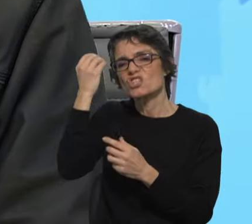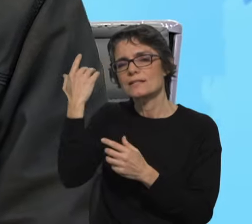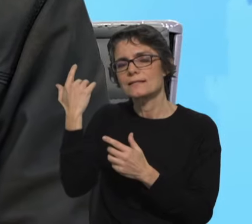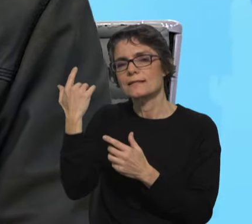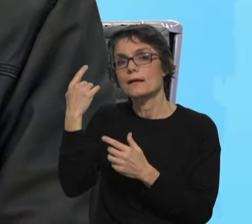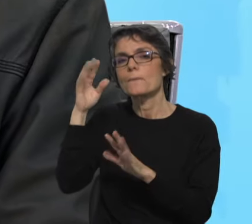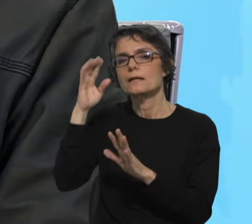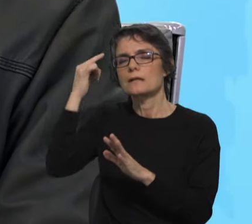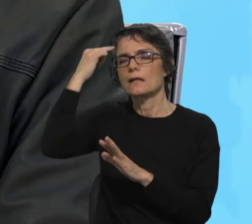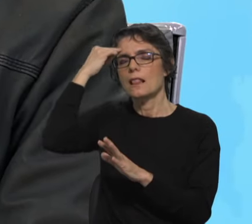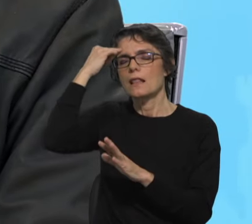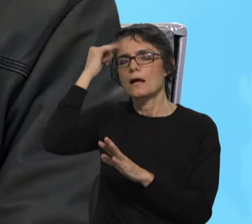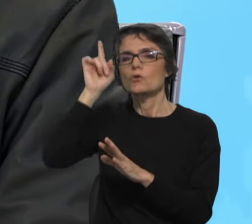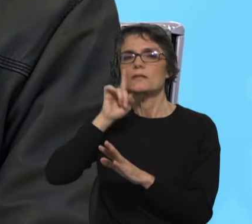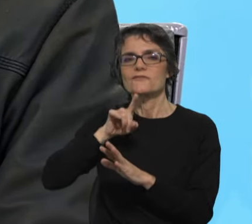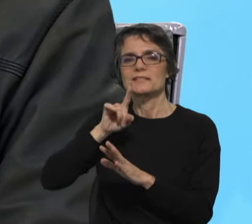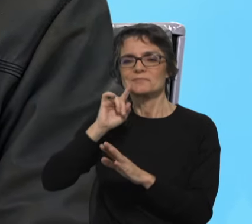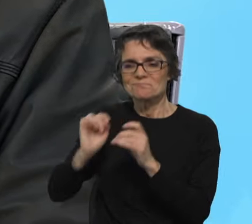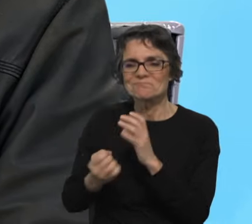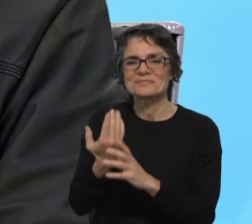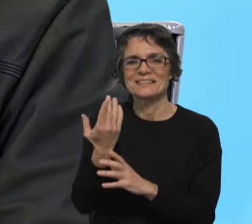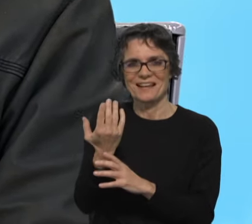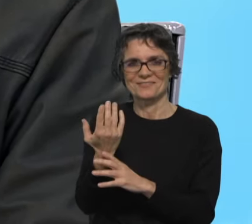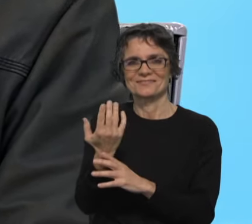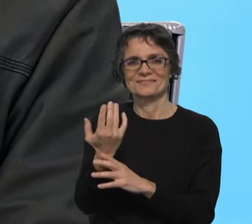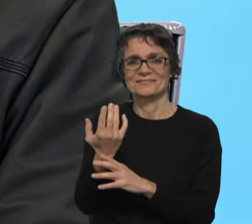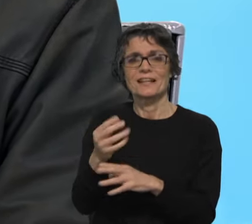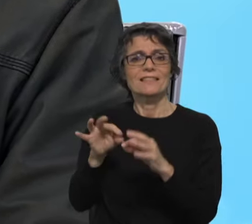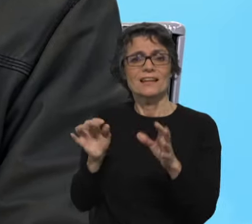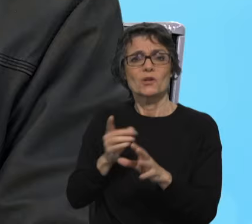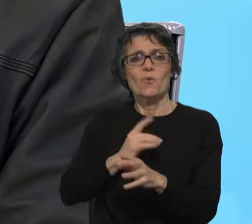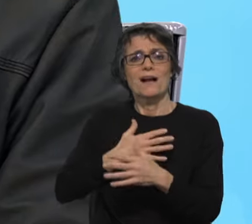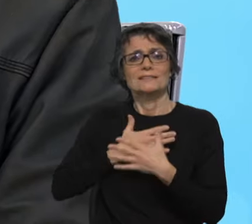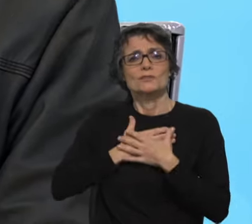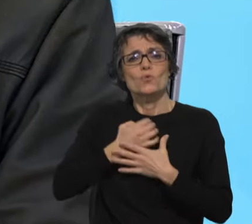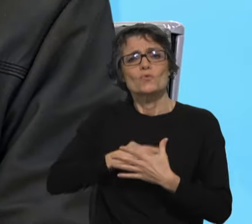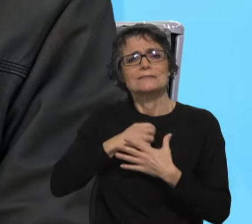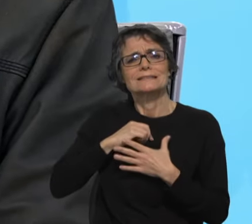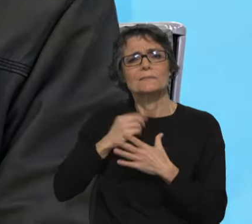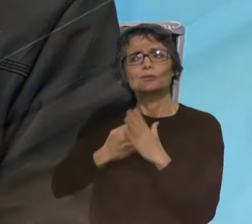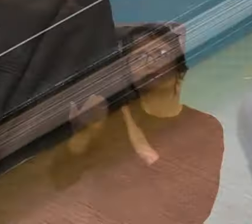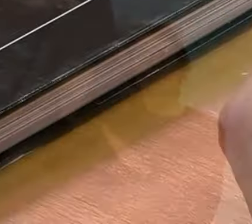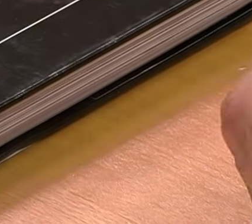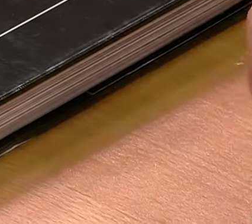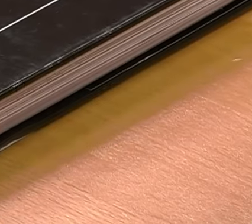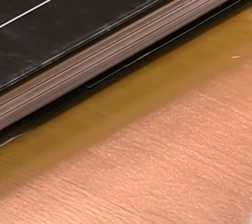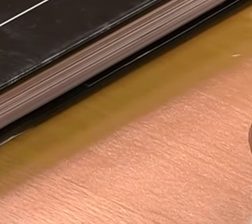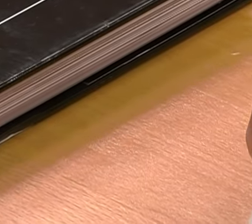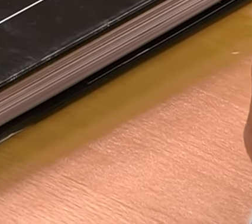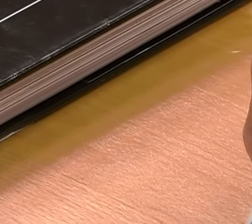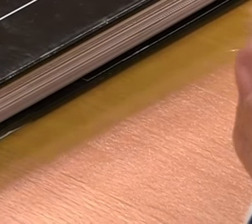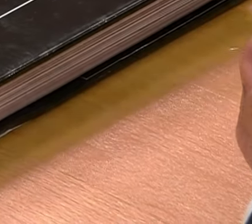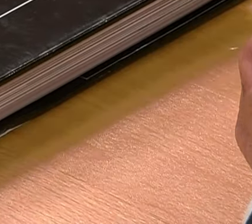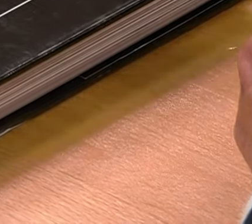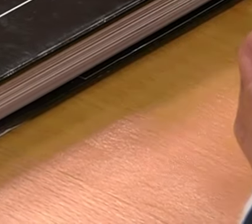recriadas mas com com sempre com o mesmo espírito que os pais que que que a tradição oral as as as foi